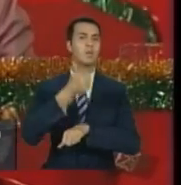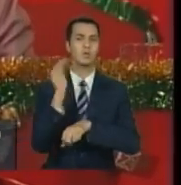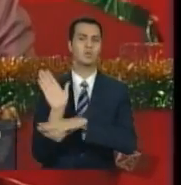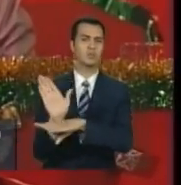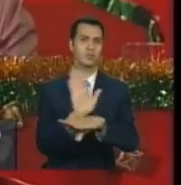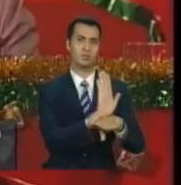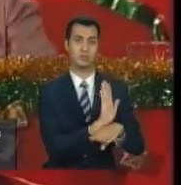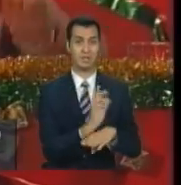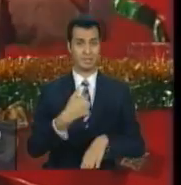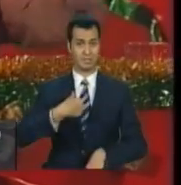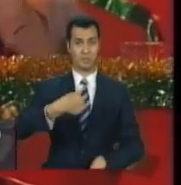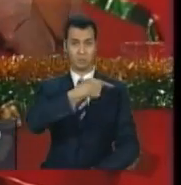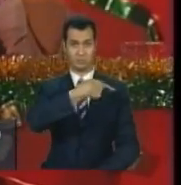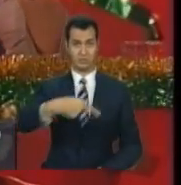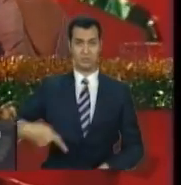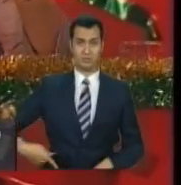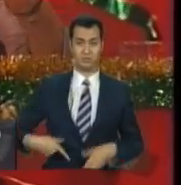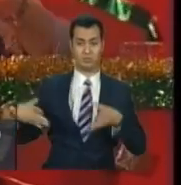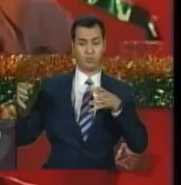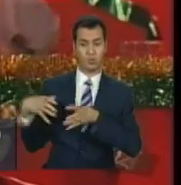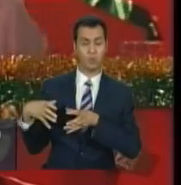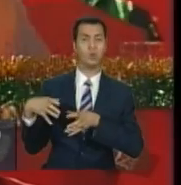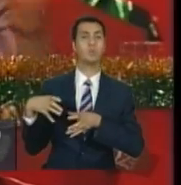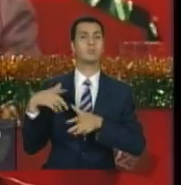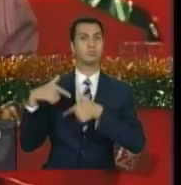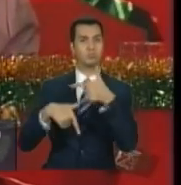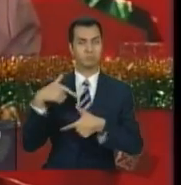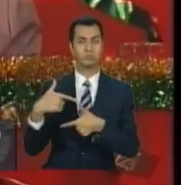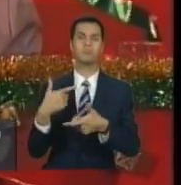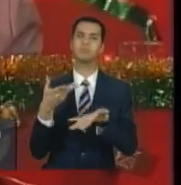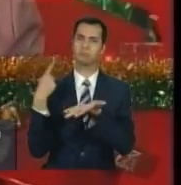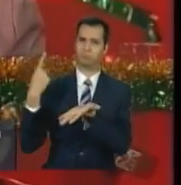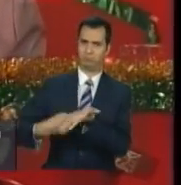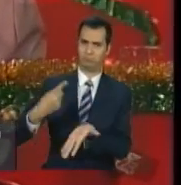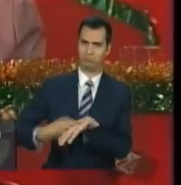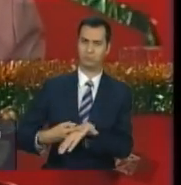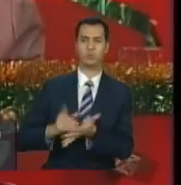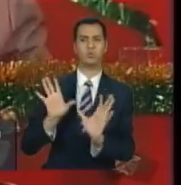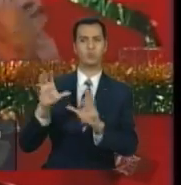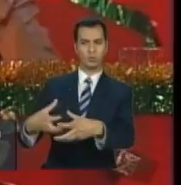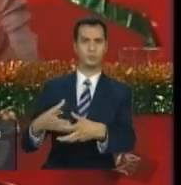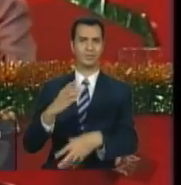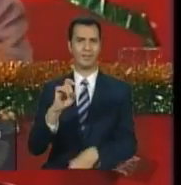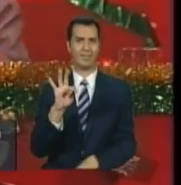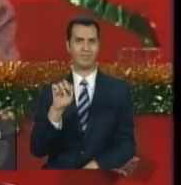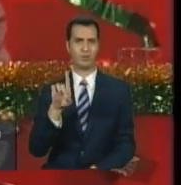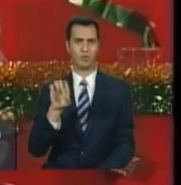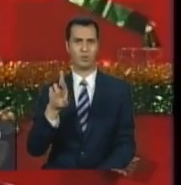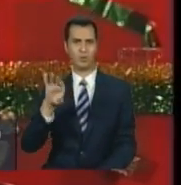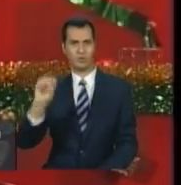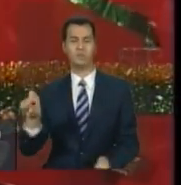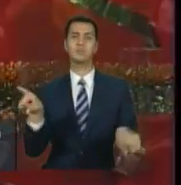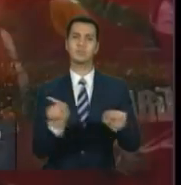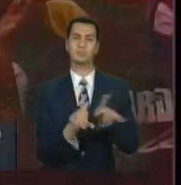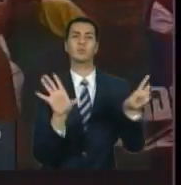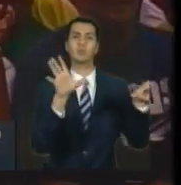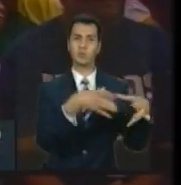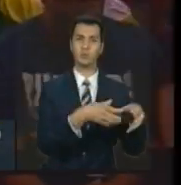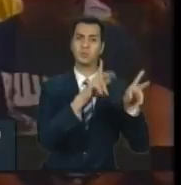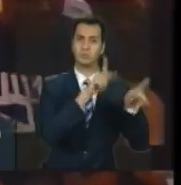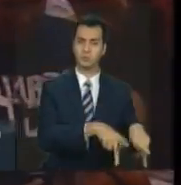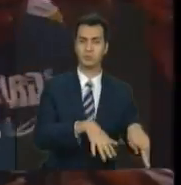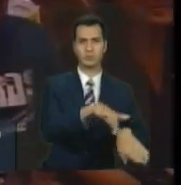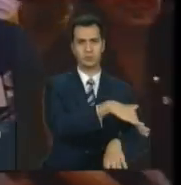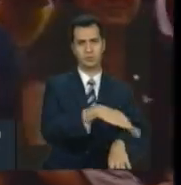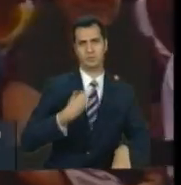tem compromisso com os catadores e com a população de rua. E esse compromisso, ele